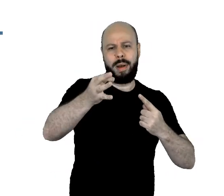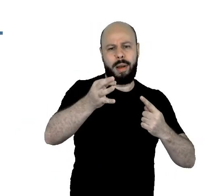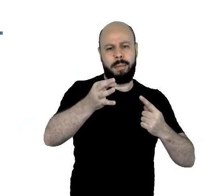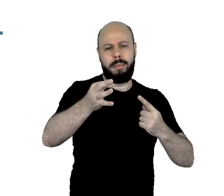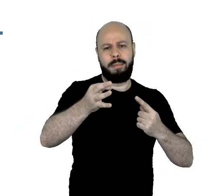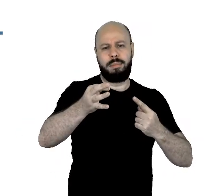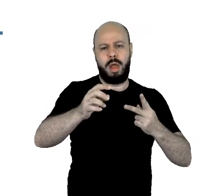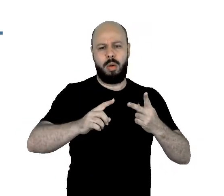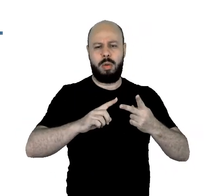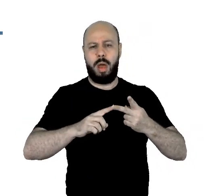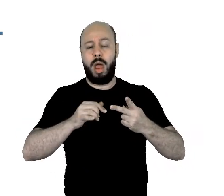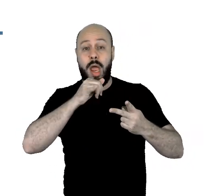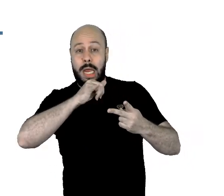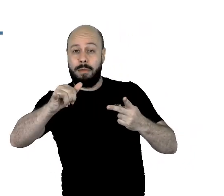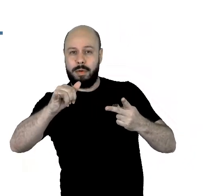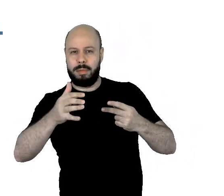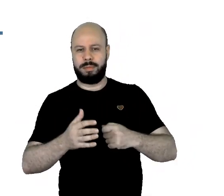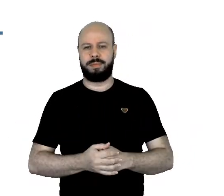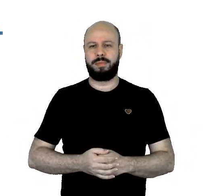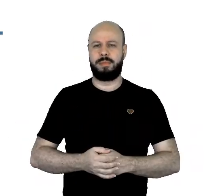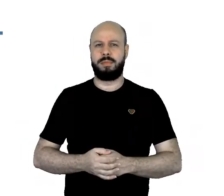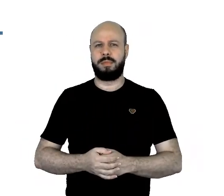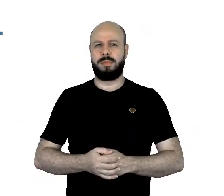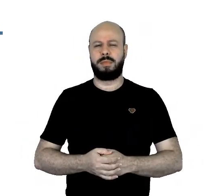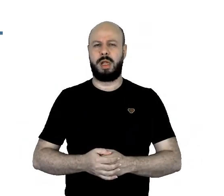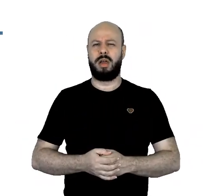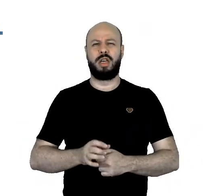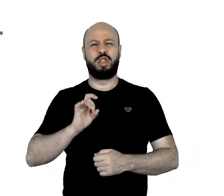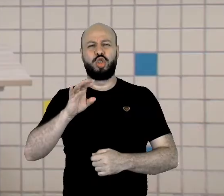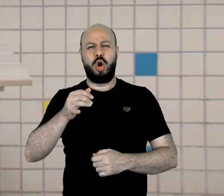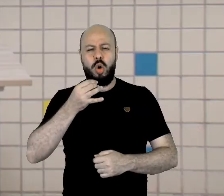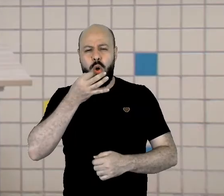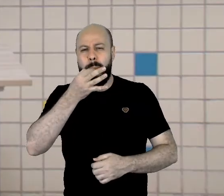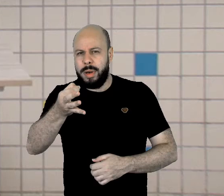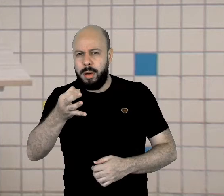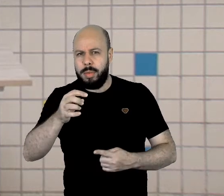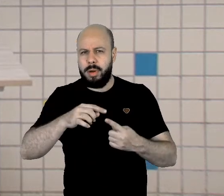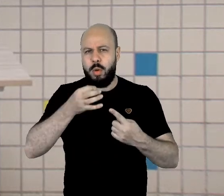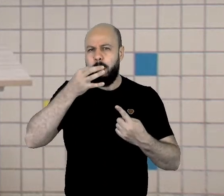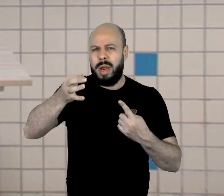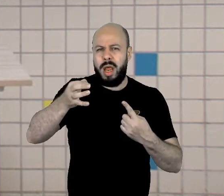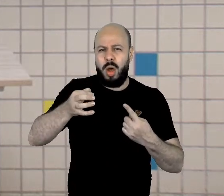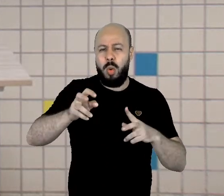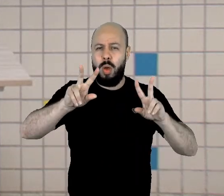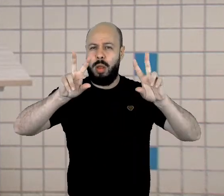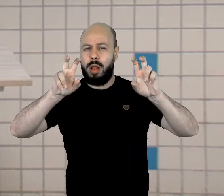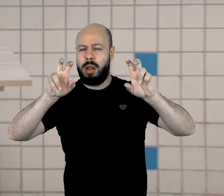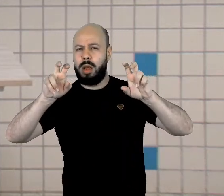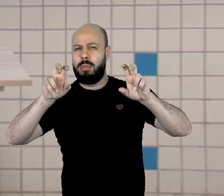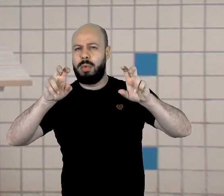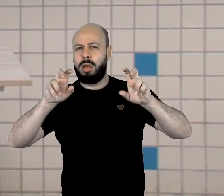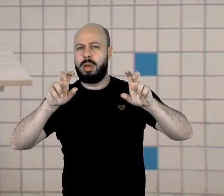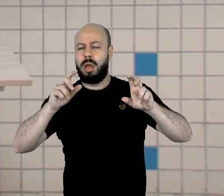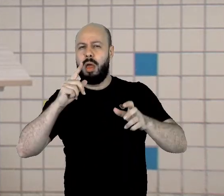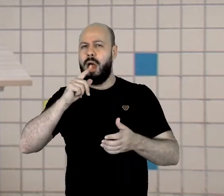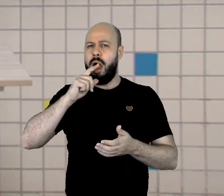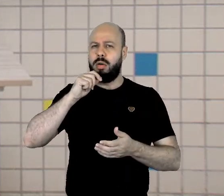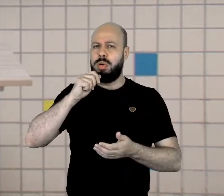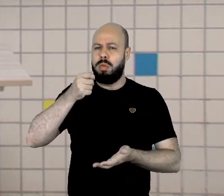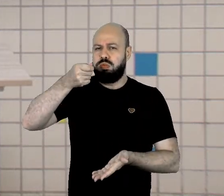para quê? Para nos dar uma opinião sobre o aumento da conta de água ou